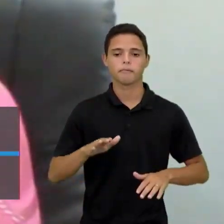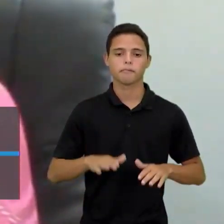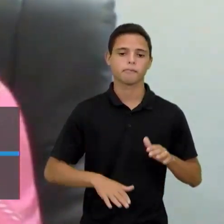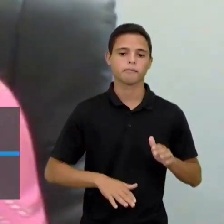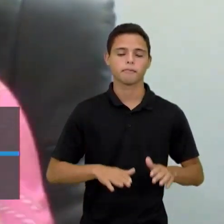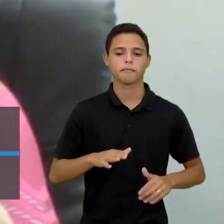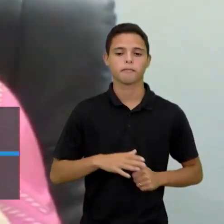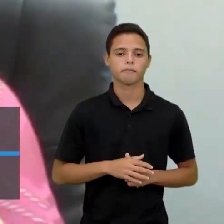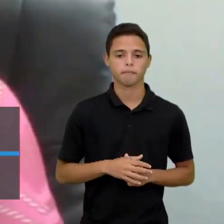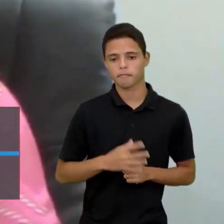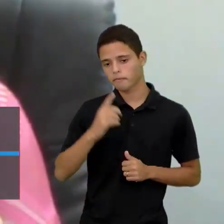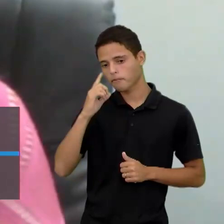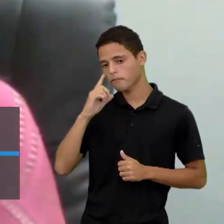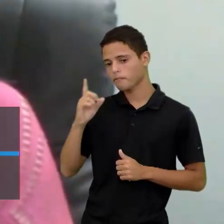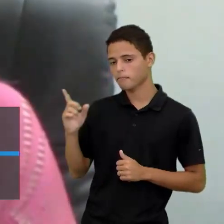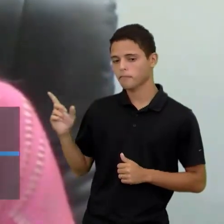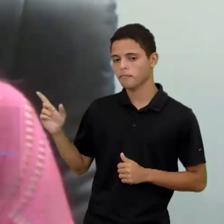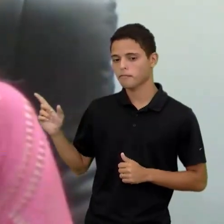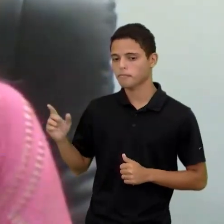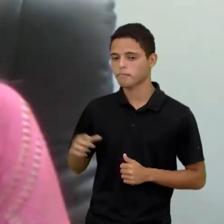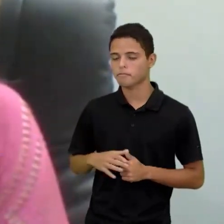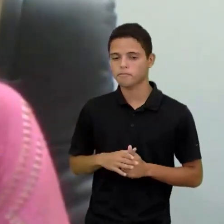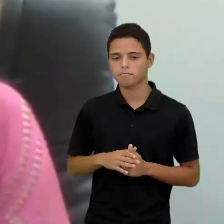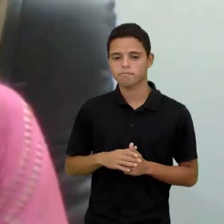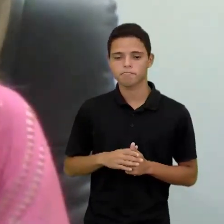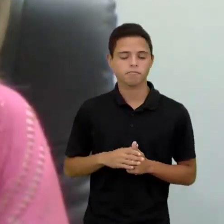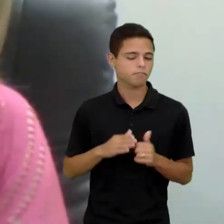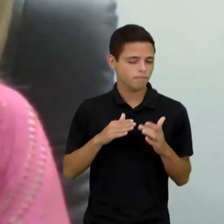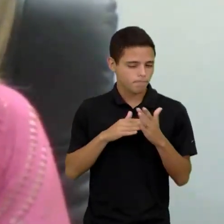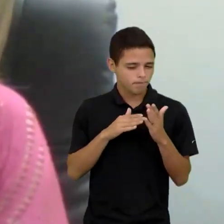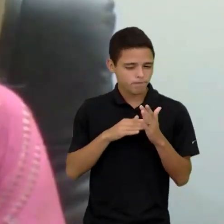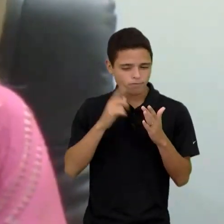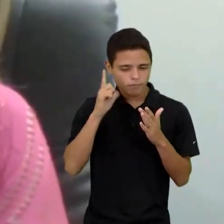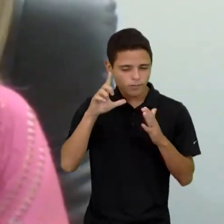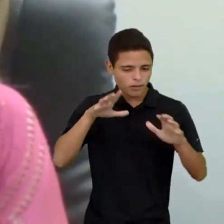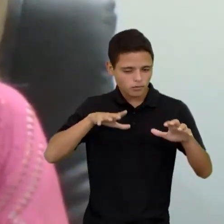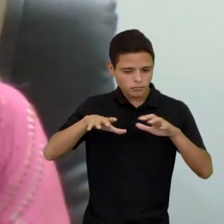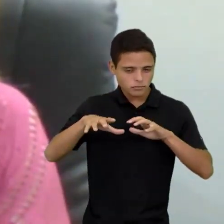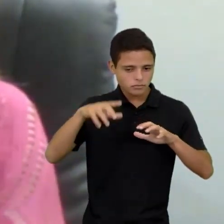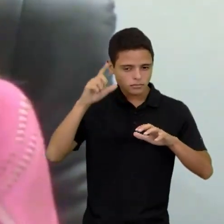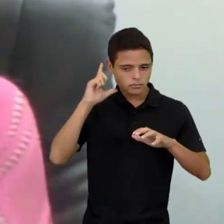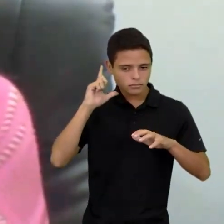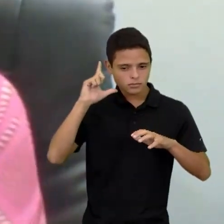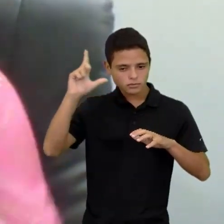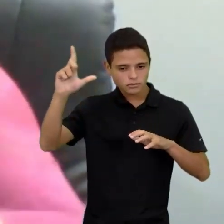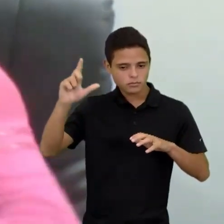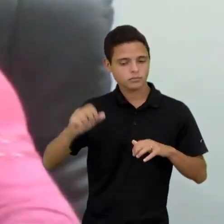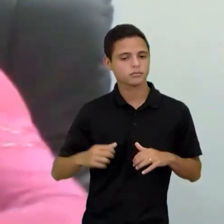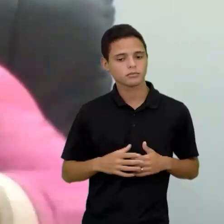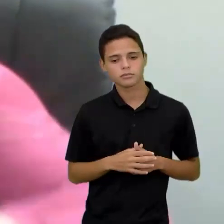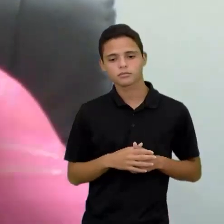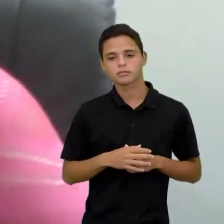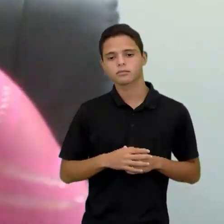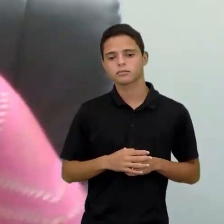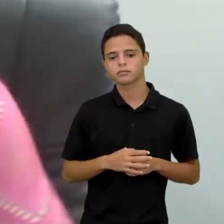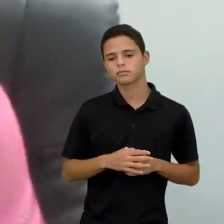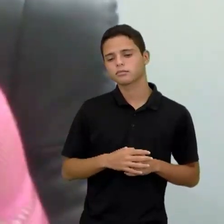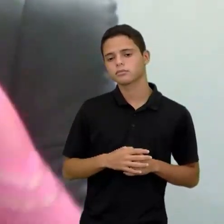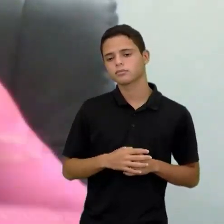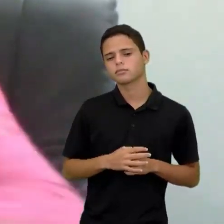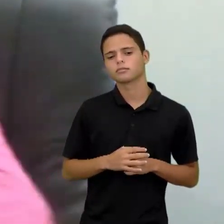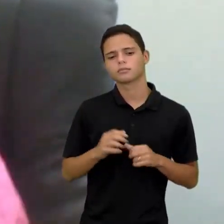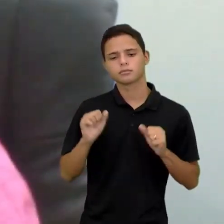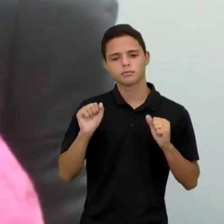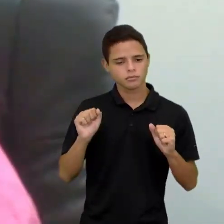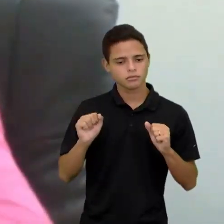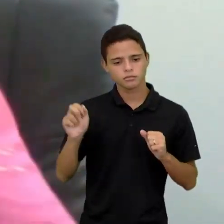você flexionar ele aqui, ó, com o mínimo que ele tem de movimento, ele consegue clicar. E aqui você pode colocar o lápis, você pode